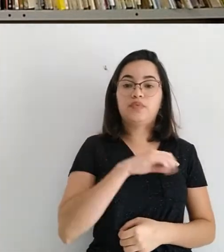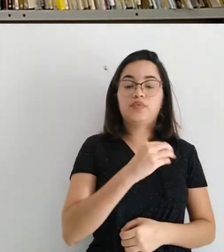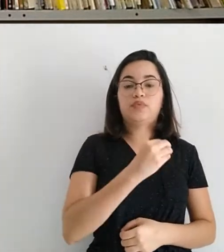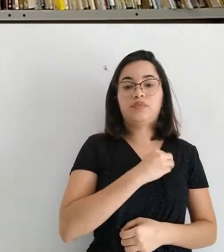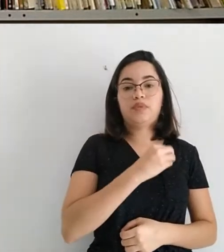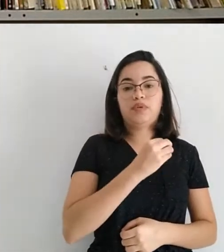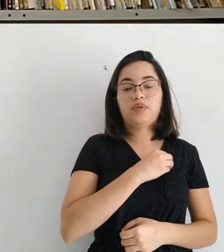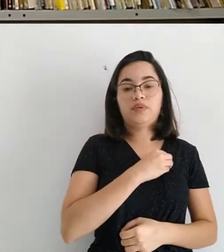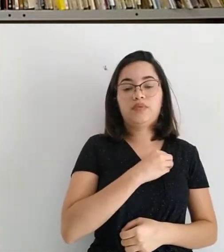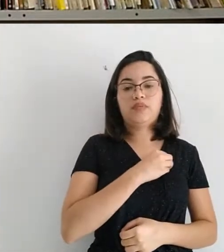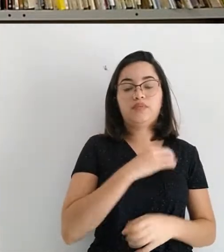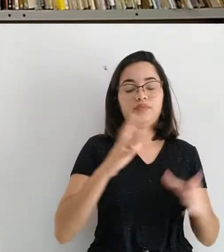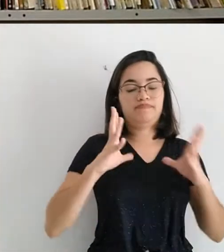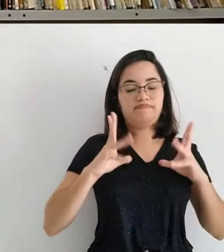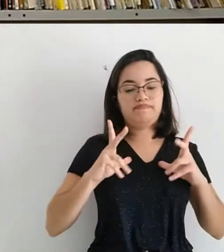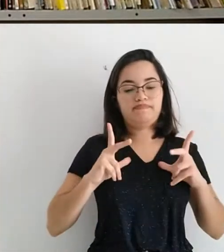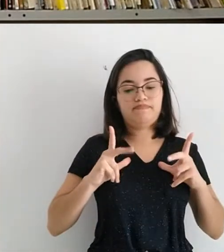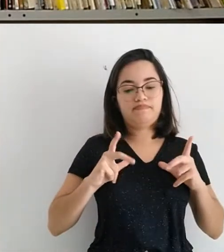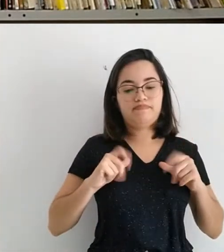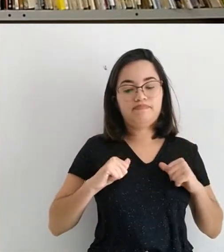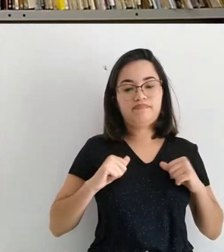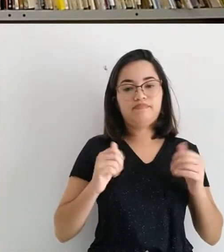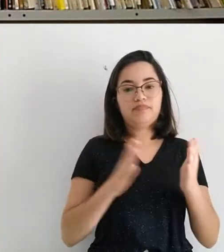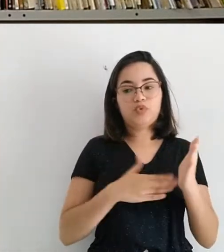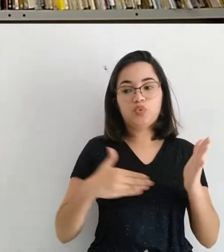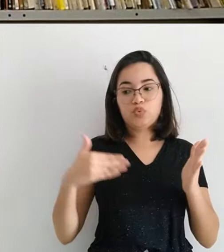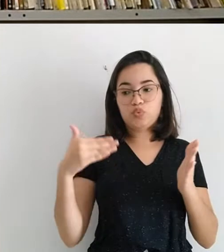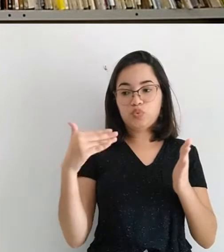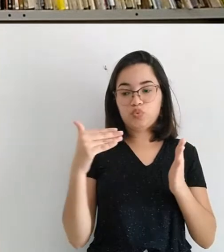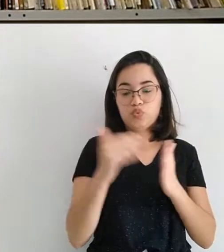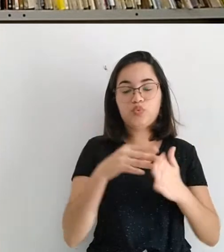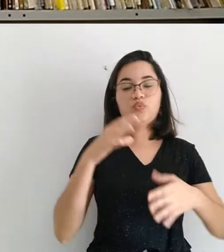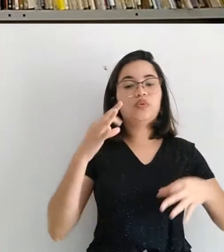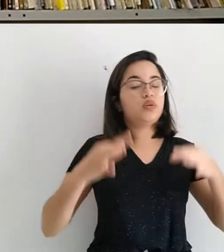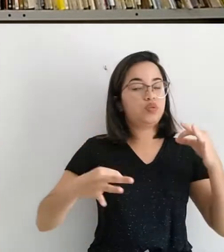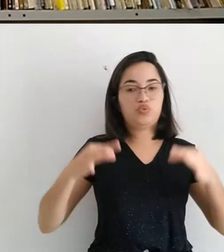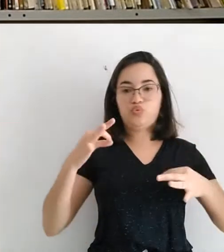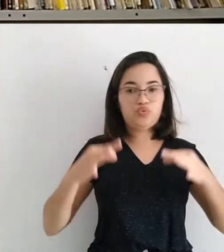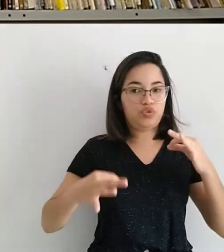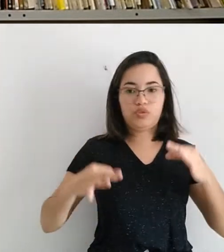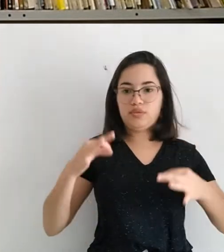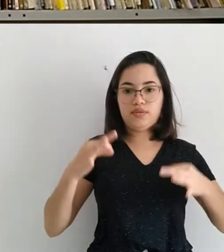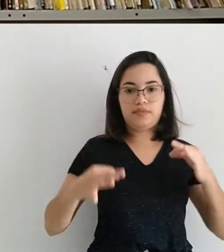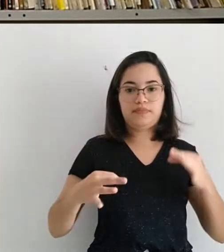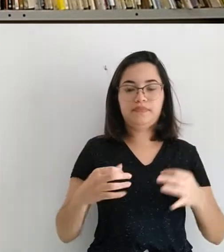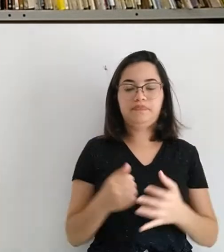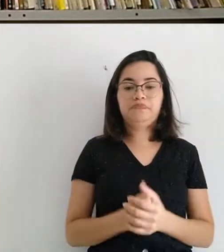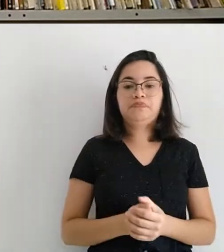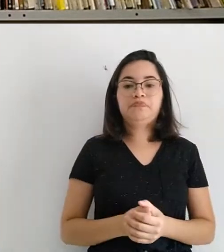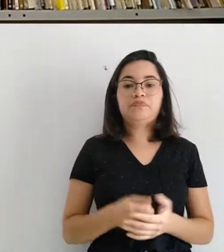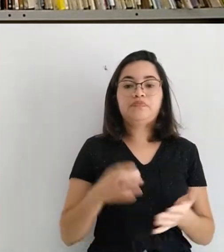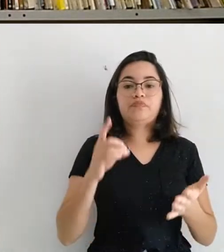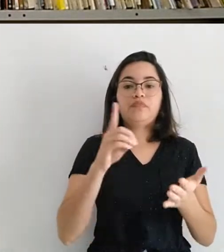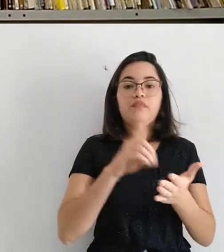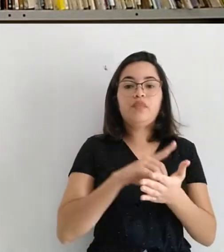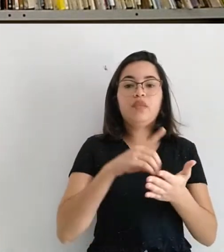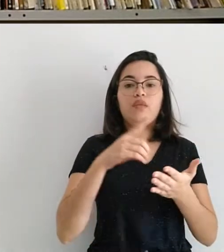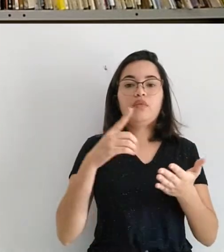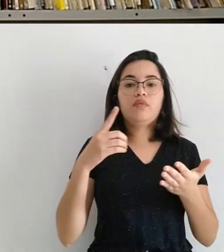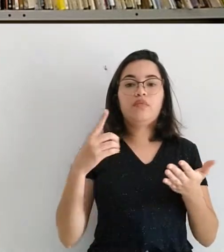nossos pecados e nos purifica de toda a injustiça. A